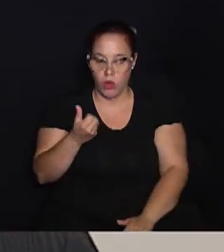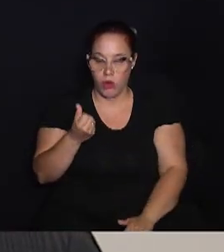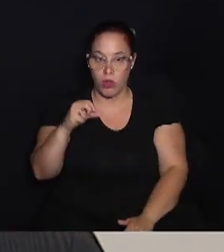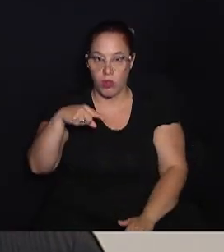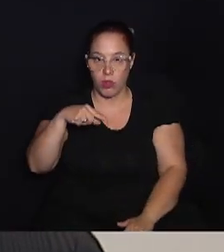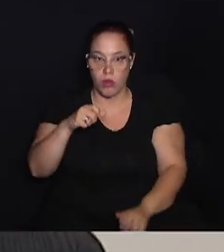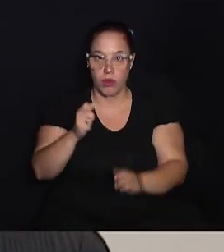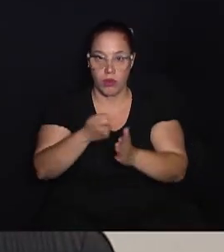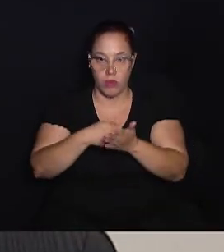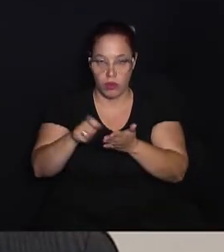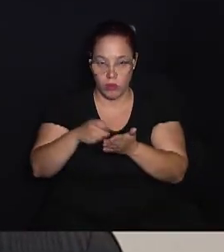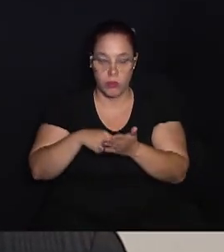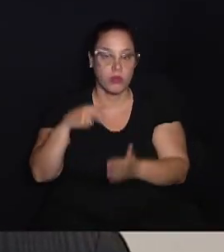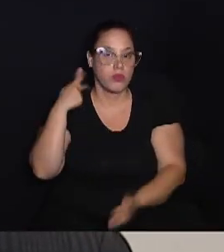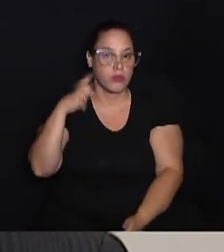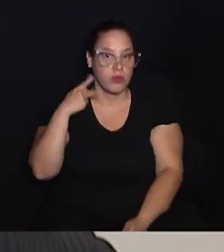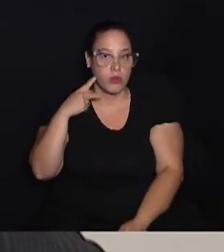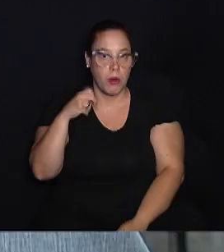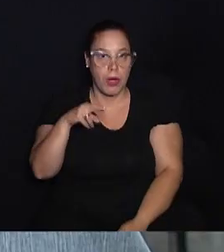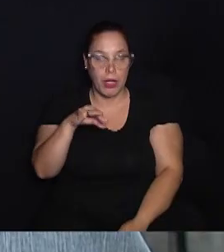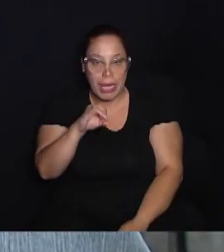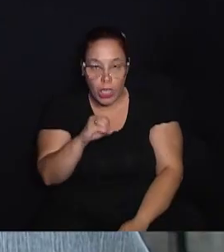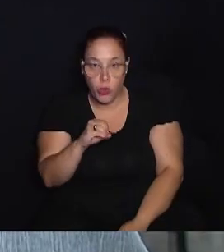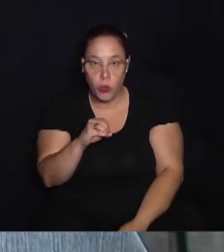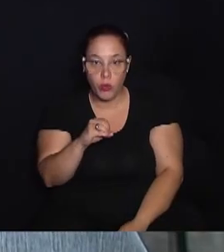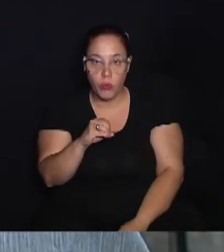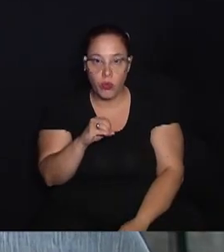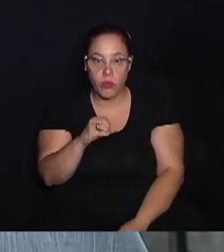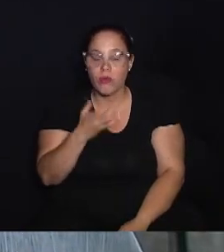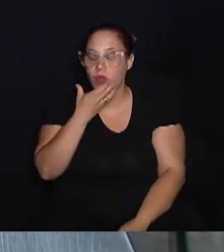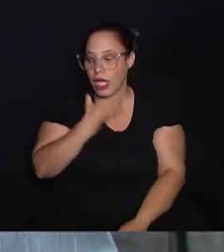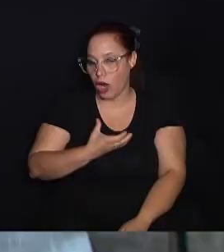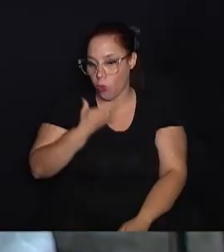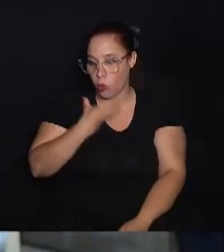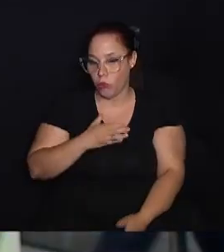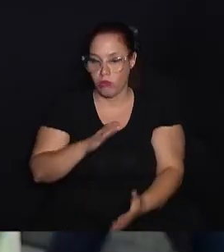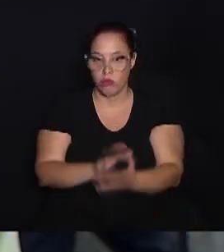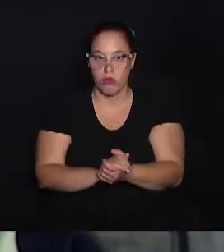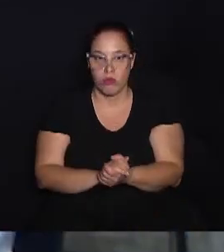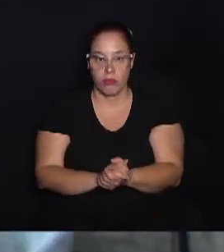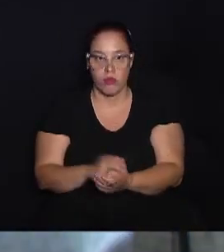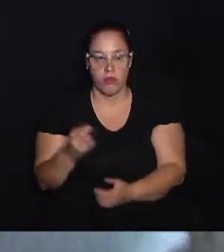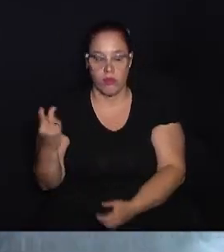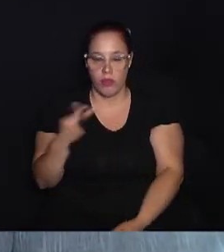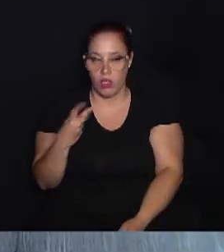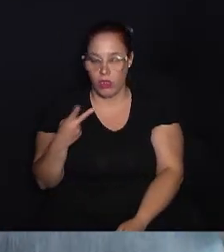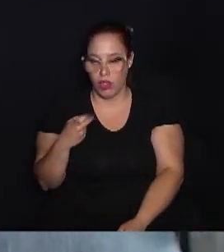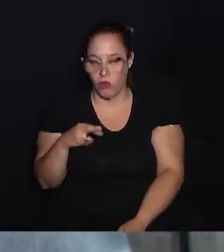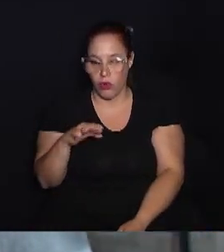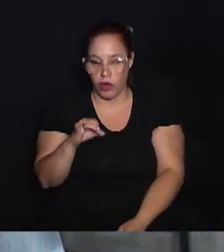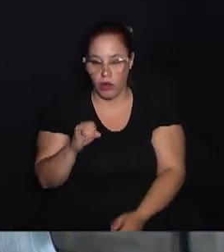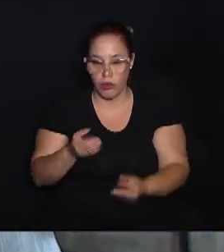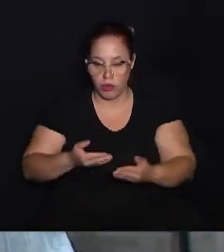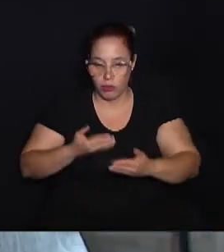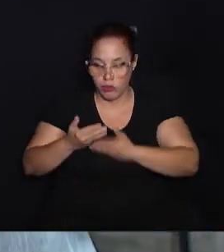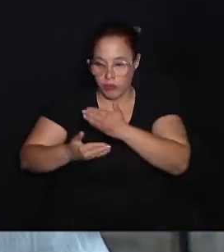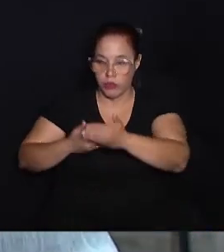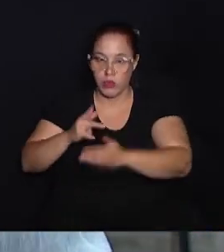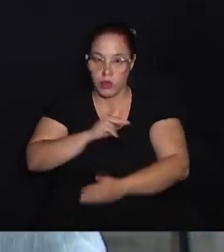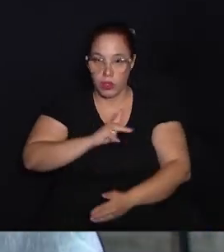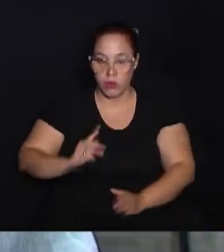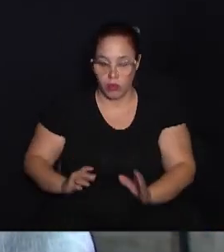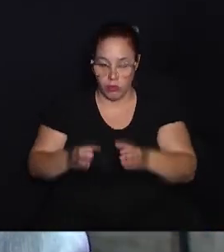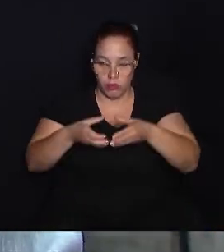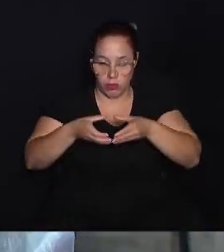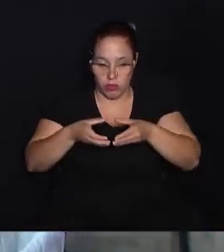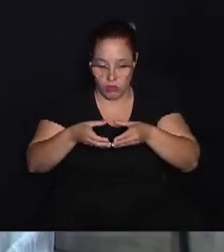em 2017 e é de autoria dos vereadores permínio Monteiro e eu e vador per